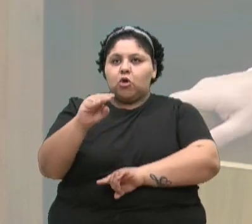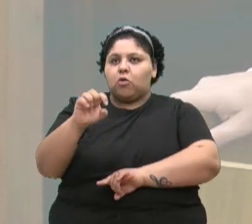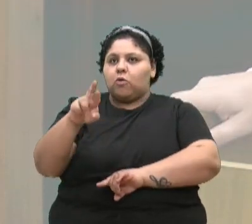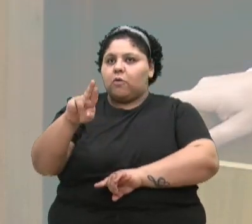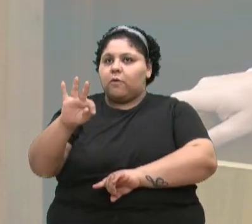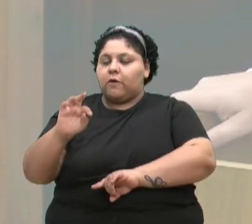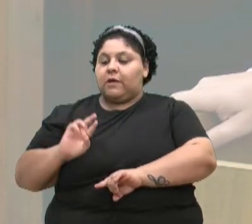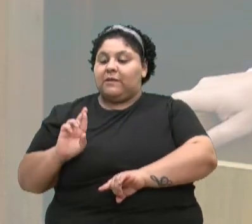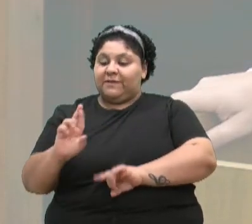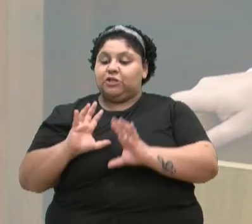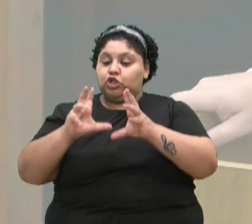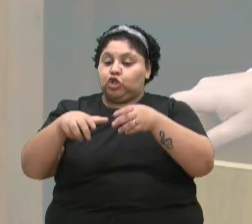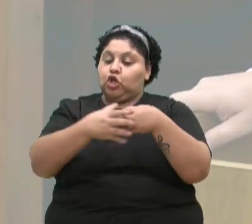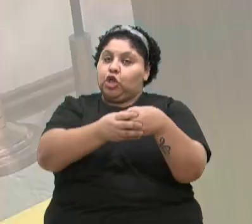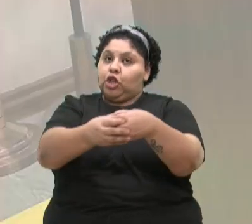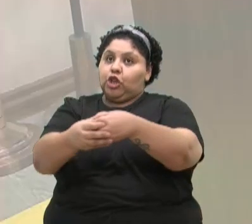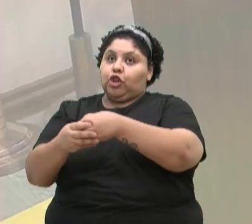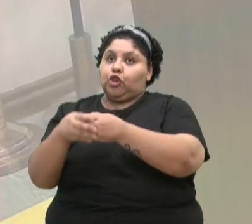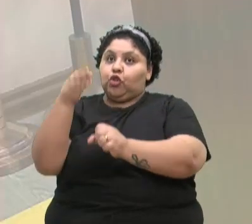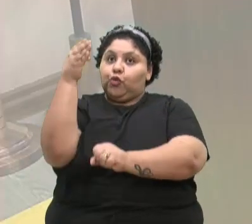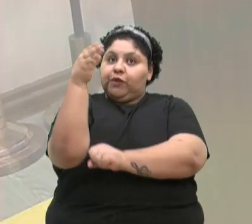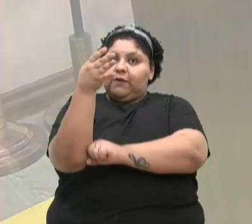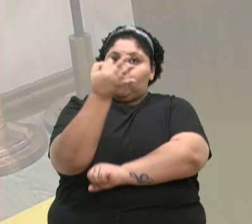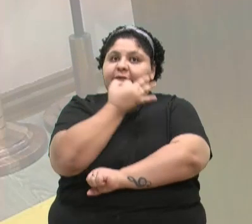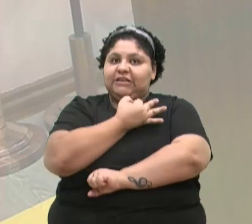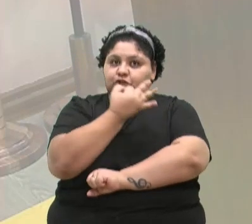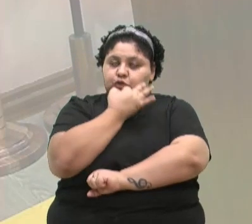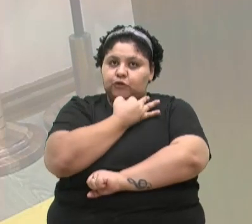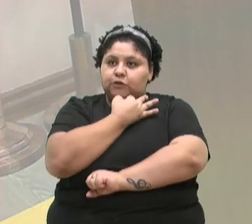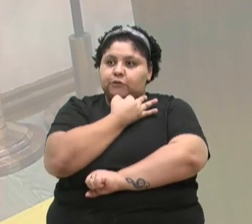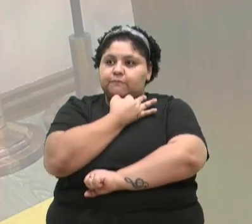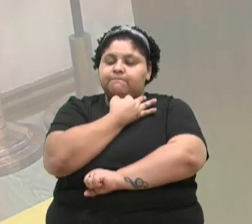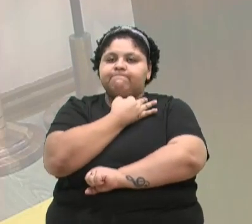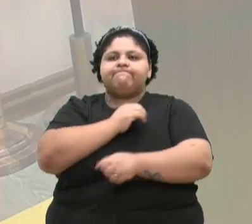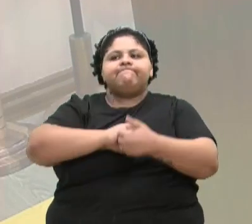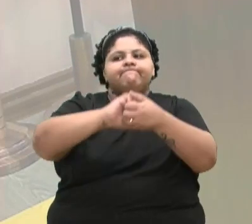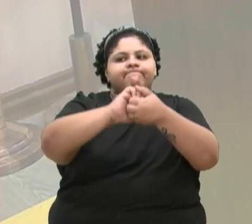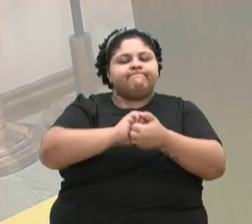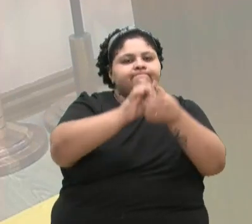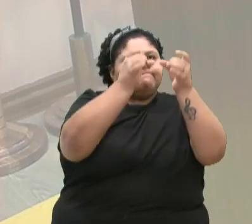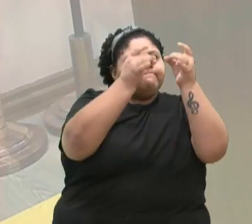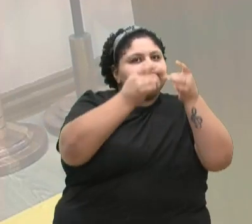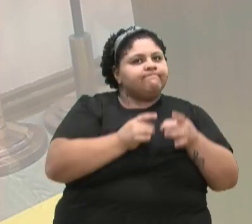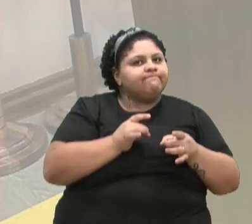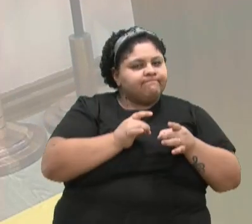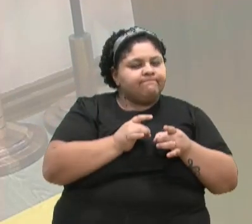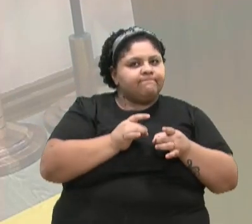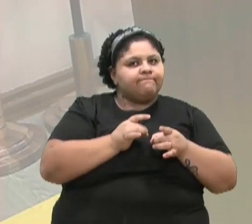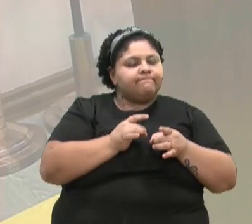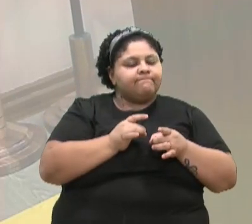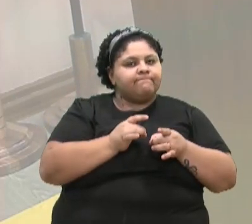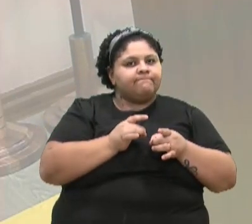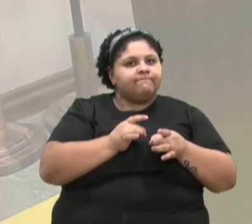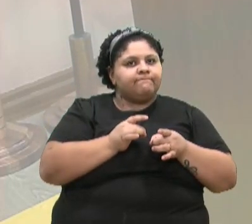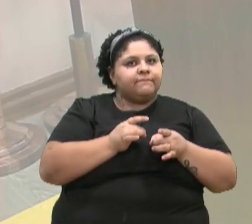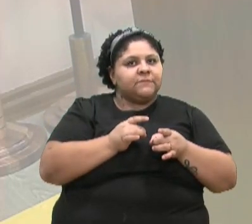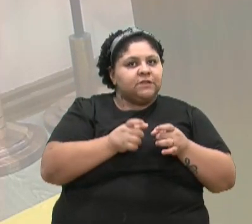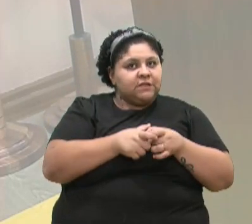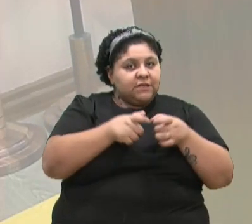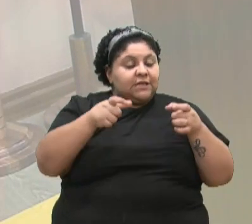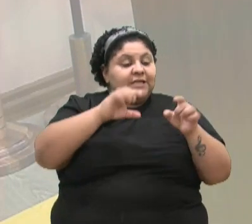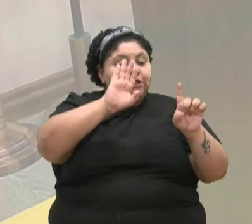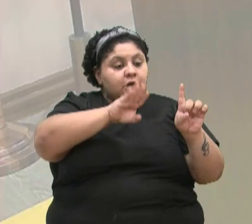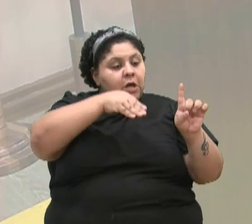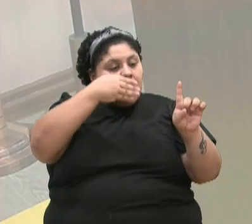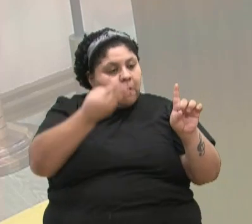representando toda a equipe do Blue Tree Caxias. E uma saudação muito especial à nossa grande